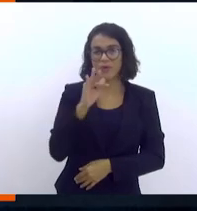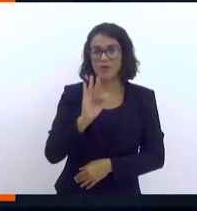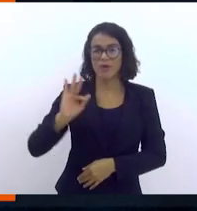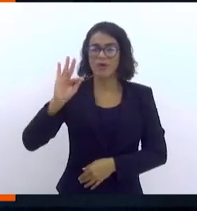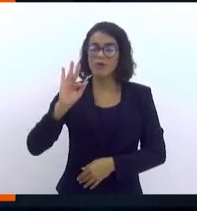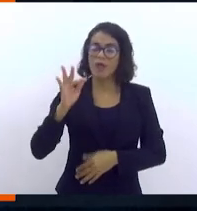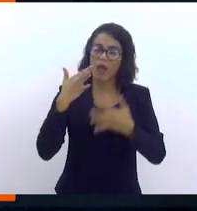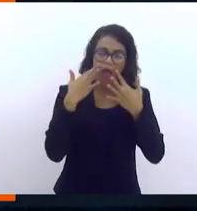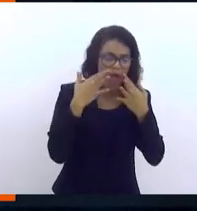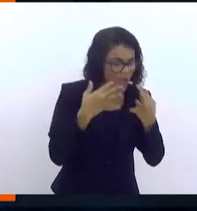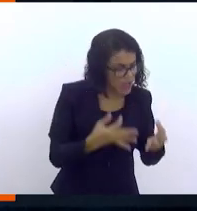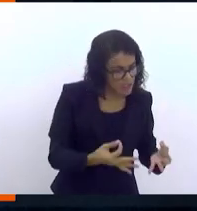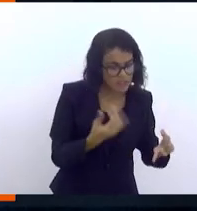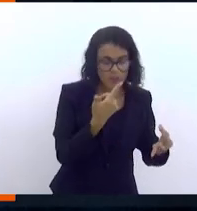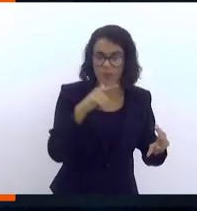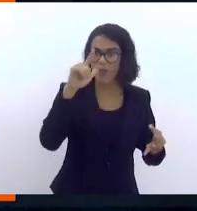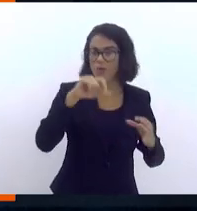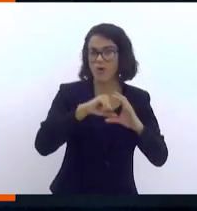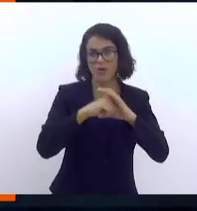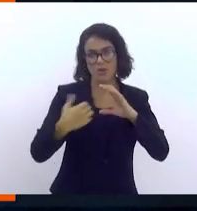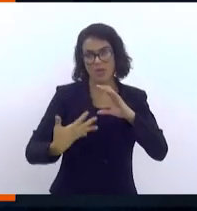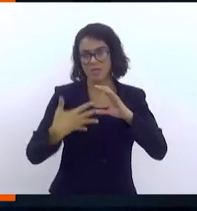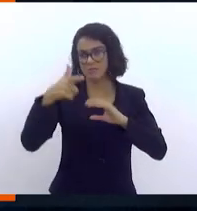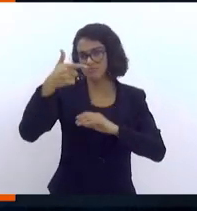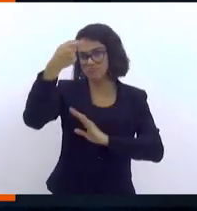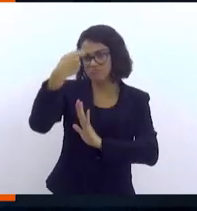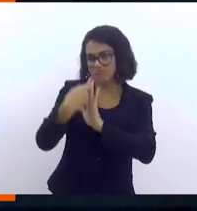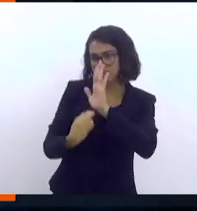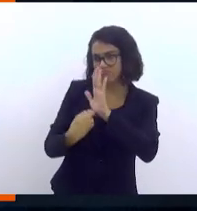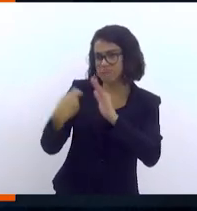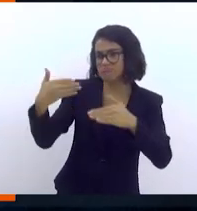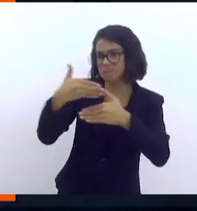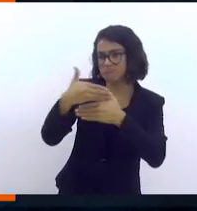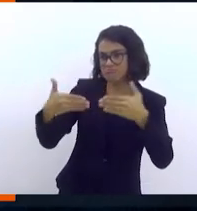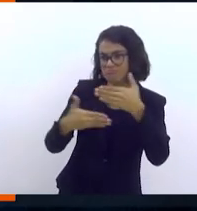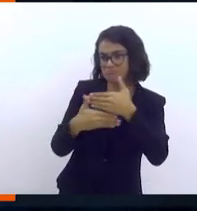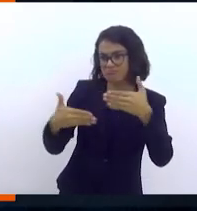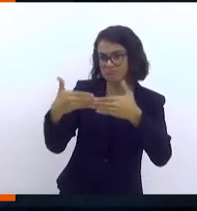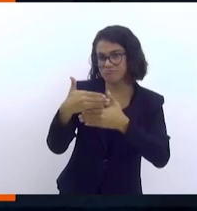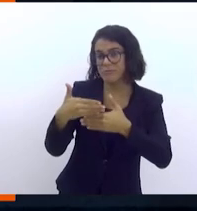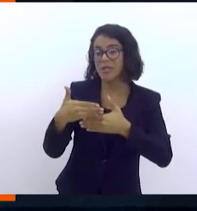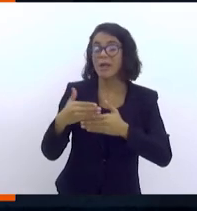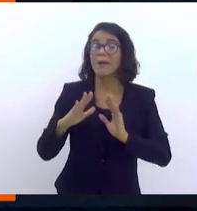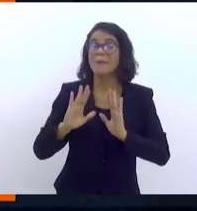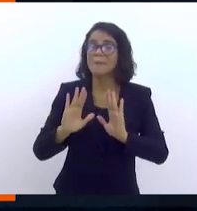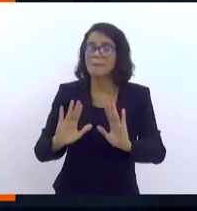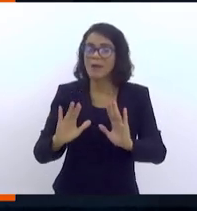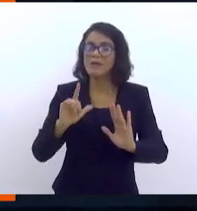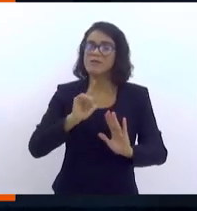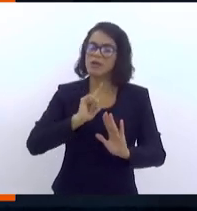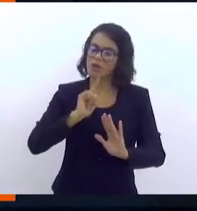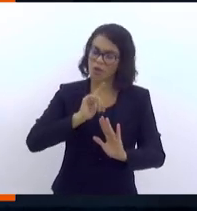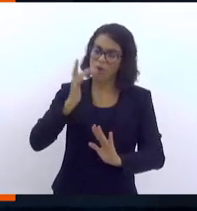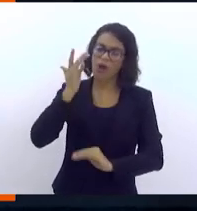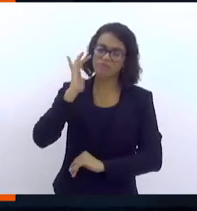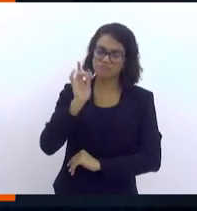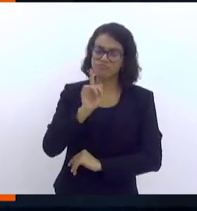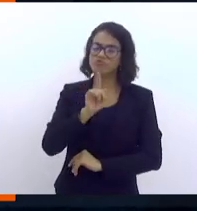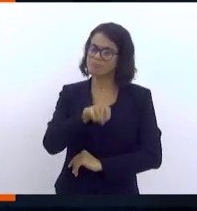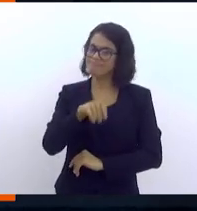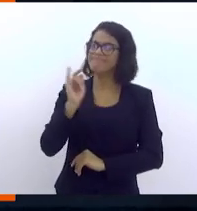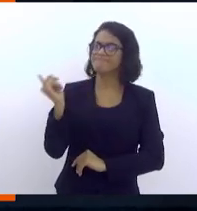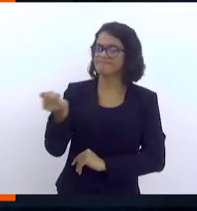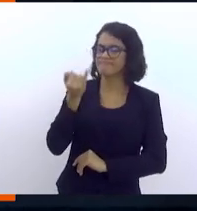chamam a atenção para um outro aspecto que não tá presente nesse último parágrafo que tá na tela mas que eu considero que é muito importante